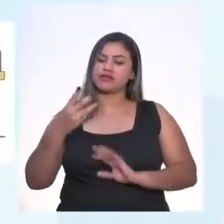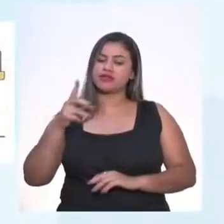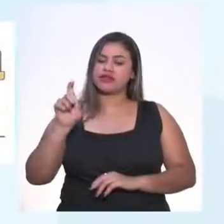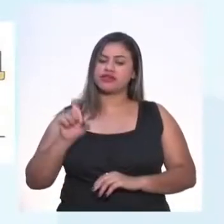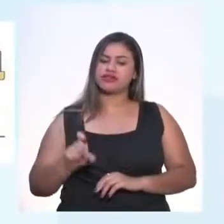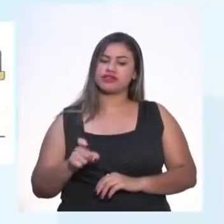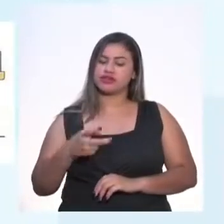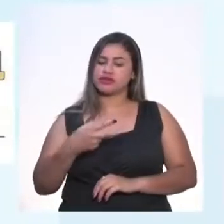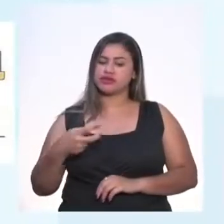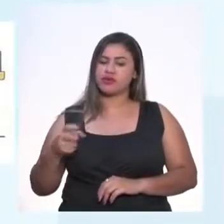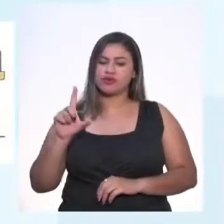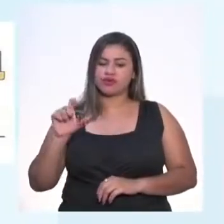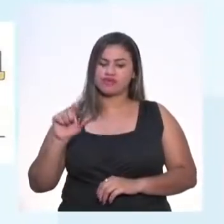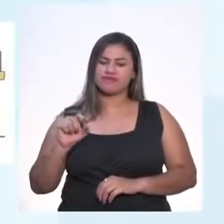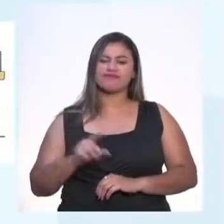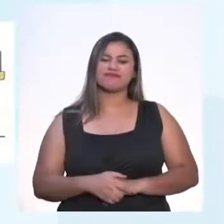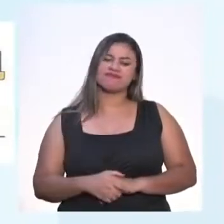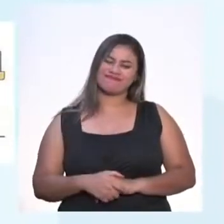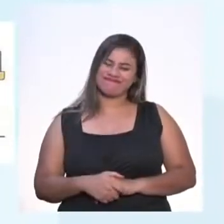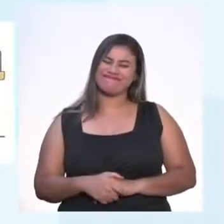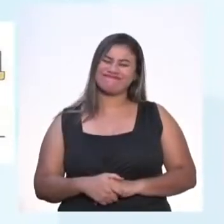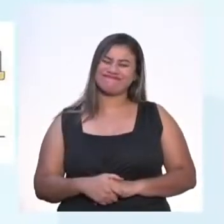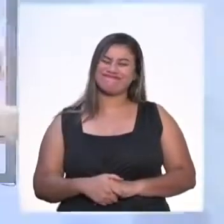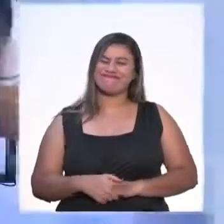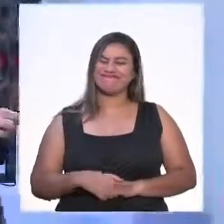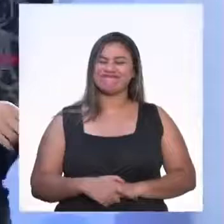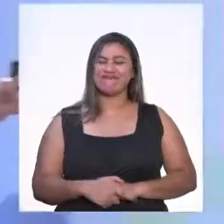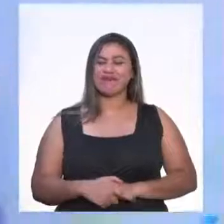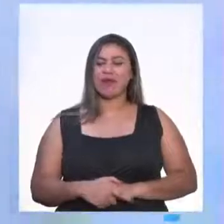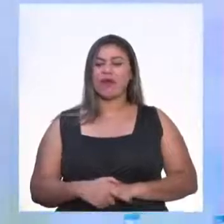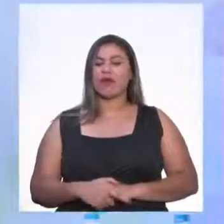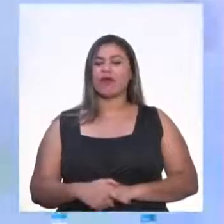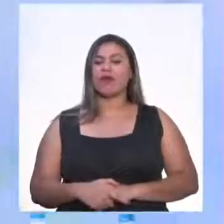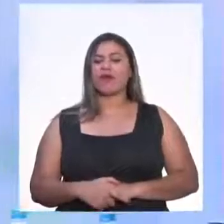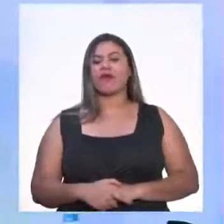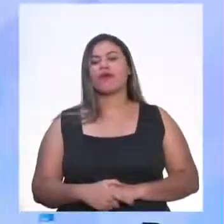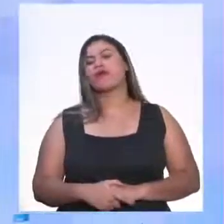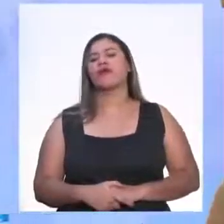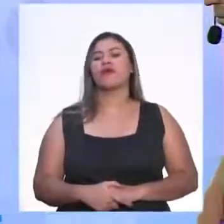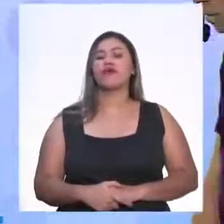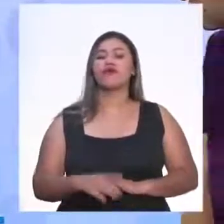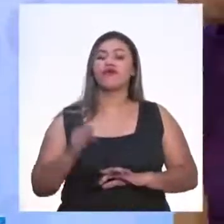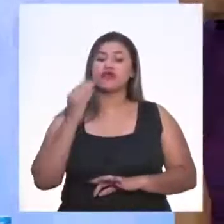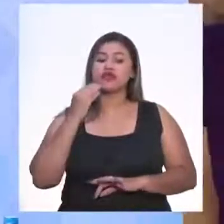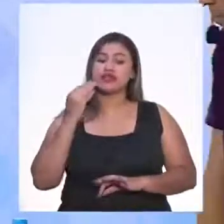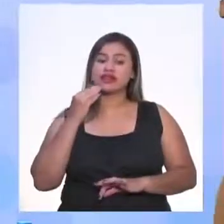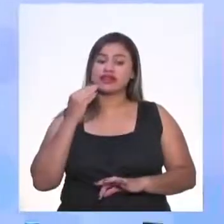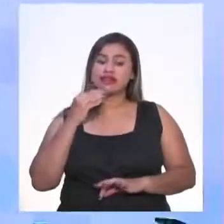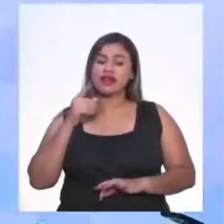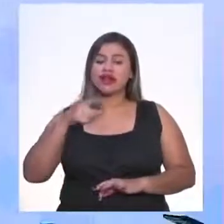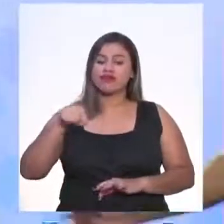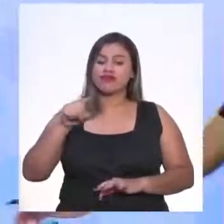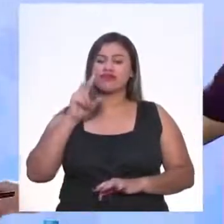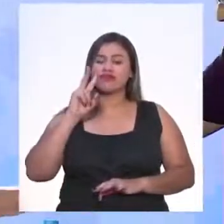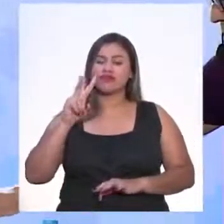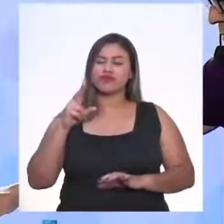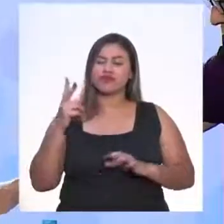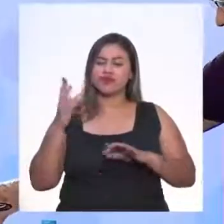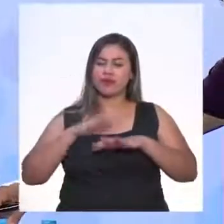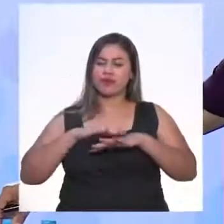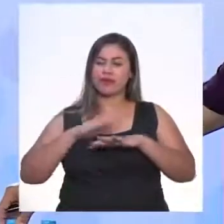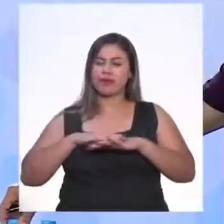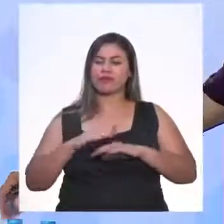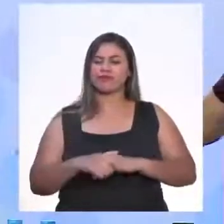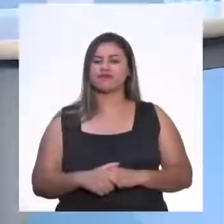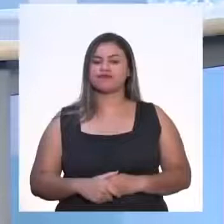acho x como 10. É mais ou menos essa ideia. Vou tentar reproduzir mais ou menos com o que vocês viram ali. Então, eu